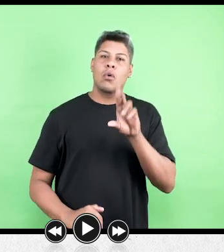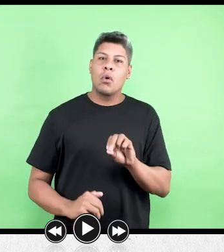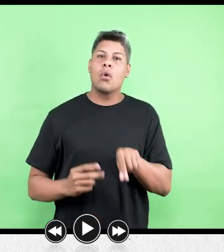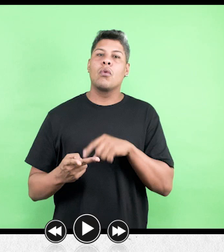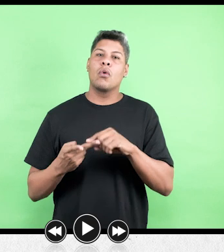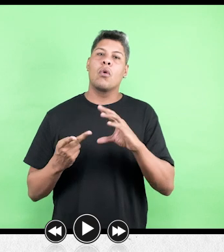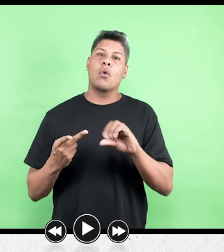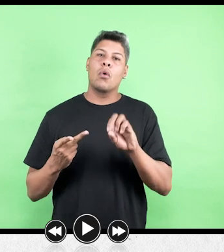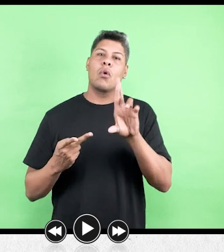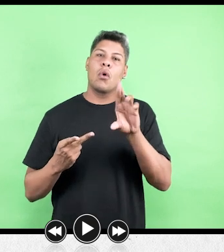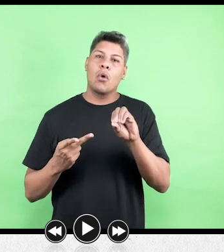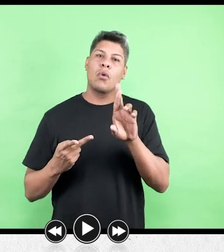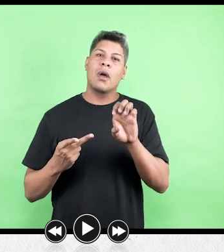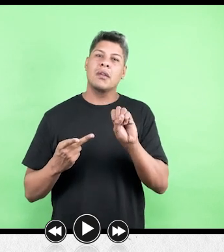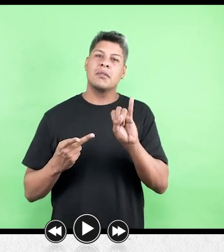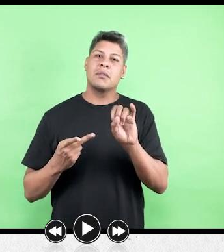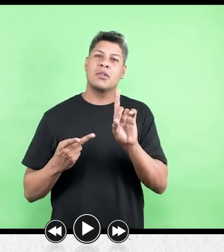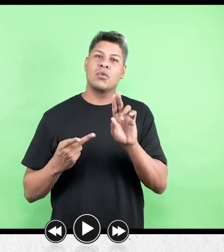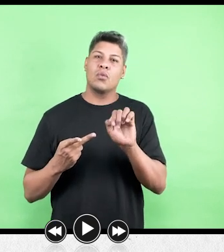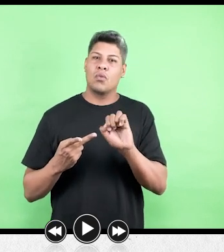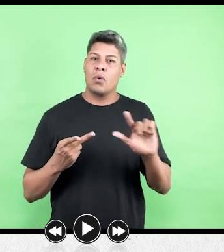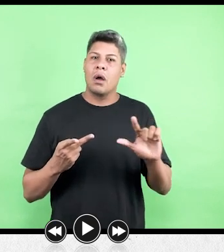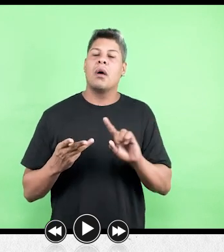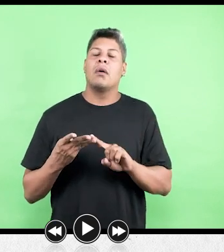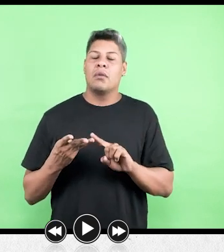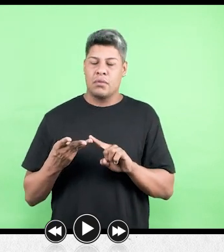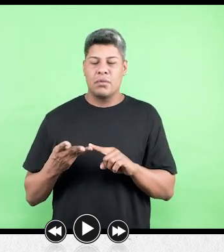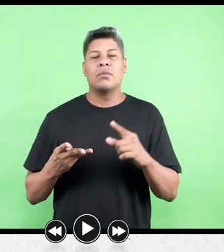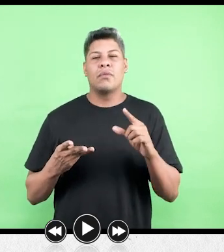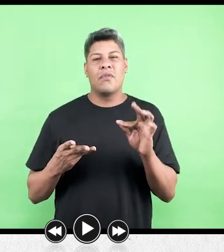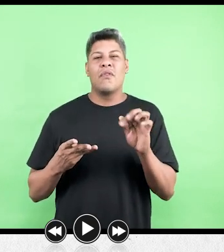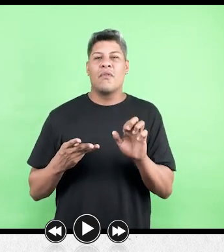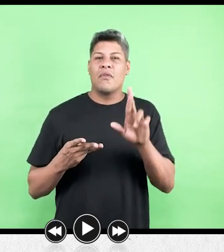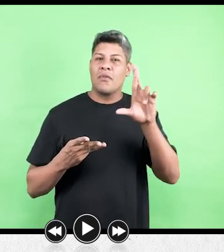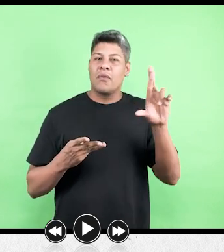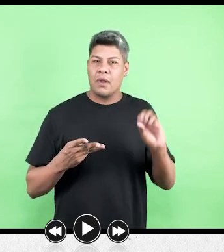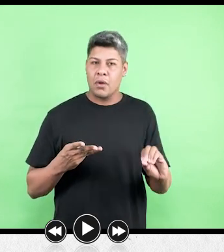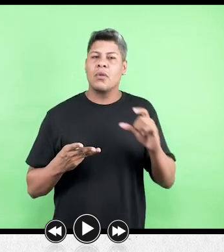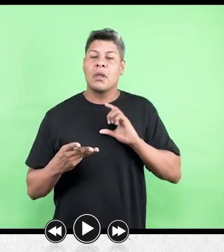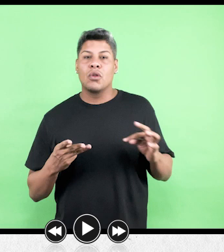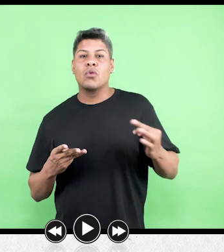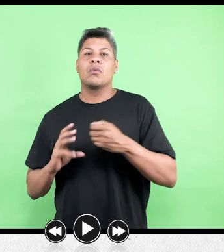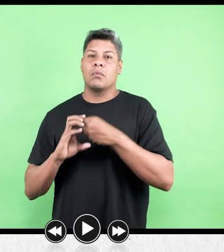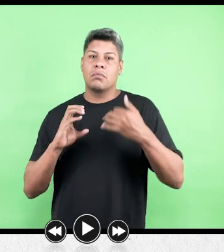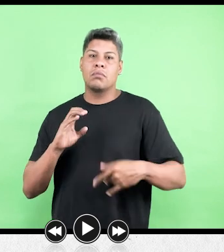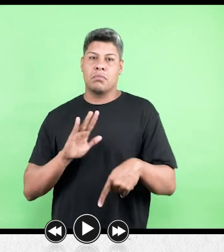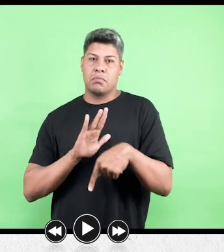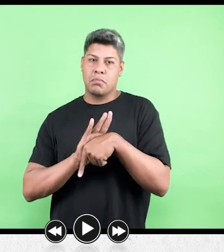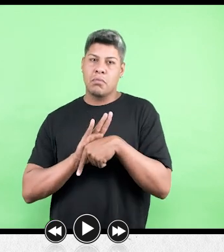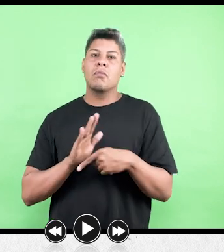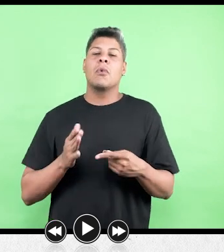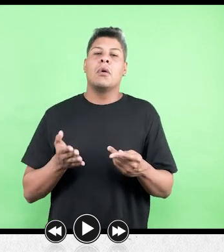cloro residual, pH, cor, turbidez, ferro, enfim, né, se atende realmente à frequência e todos os critérios da portaria